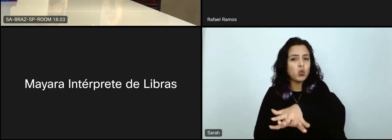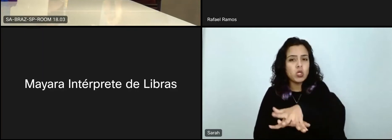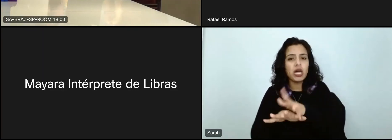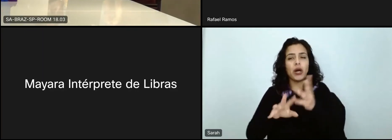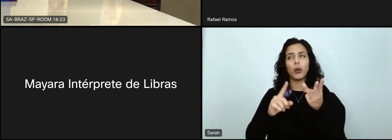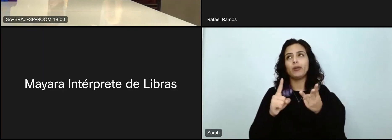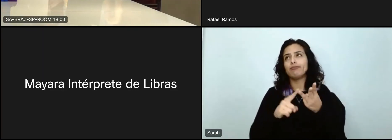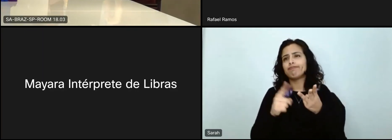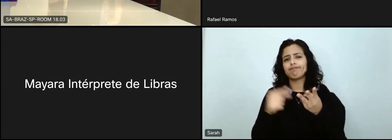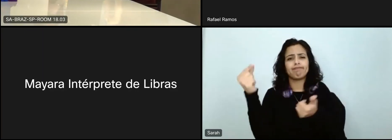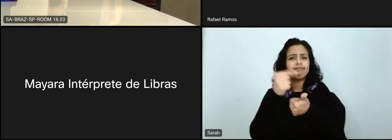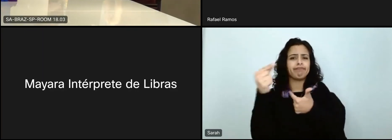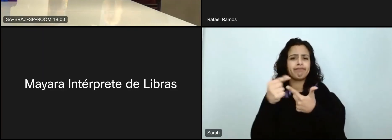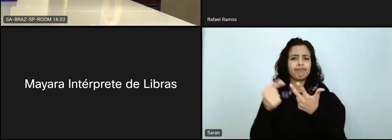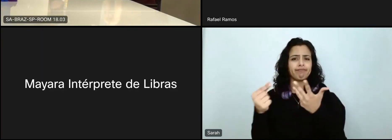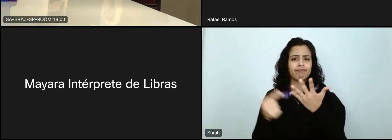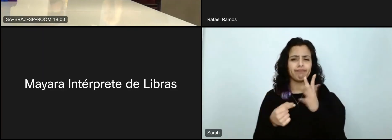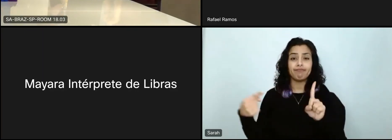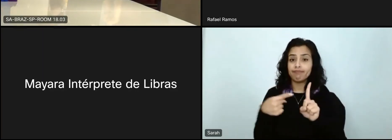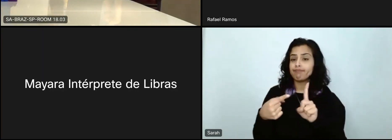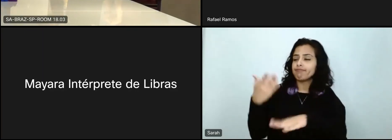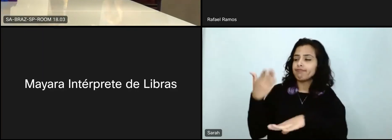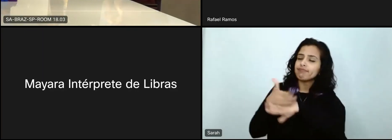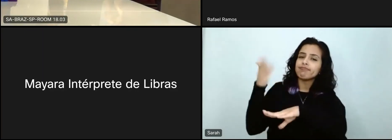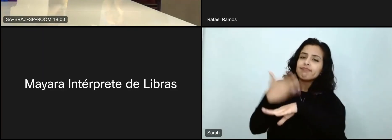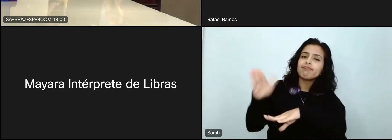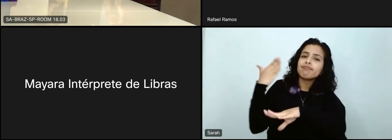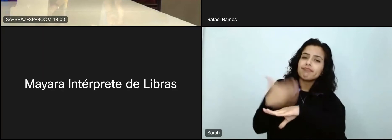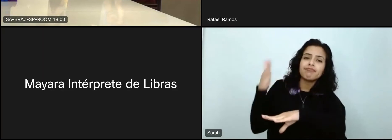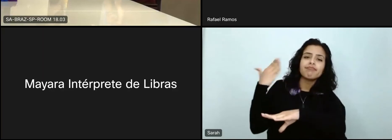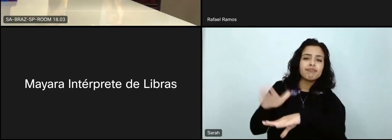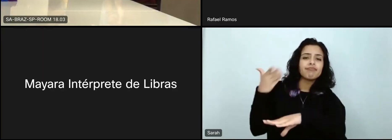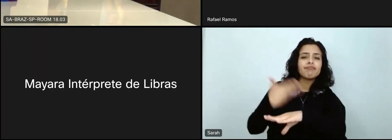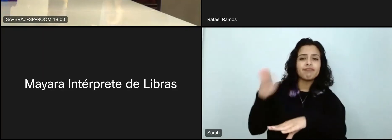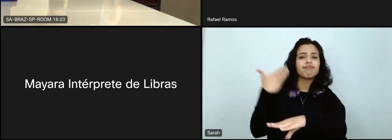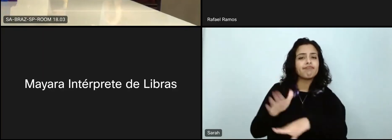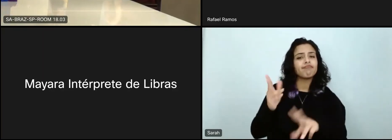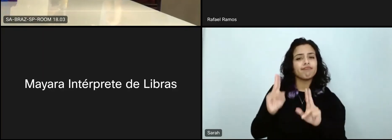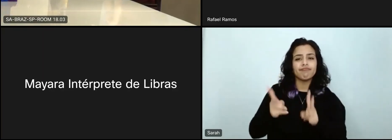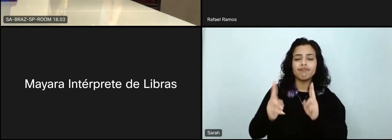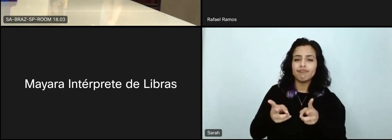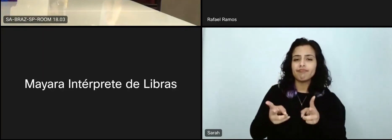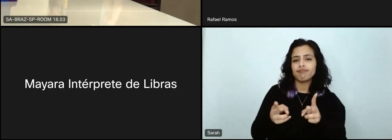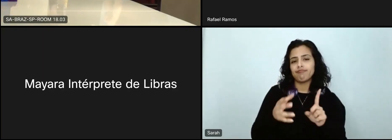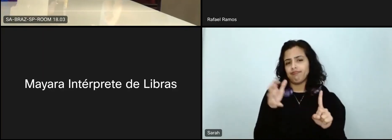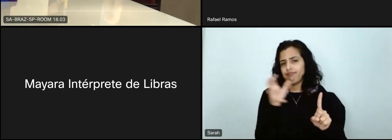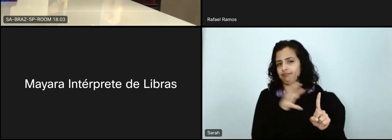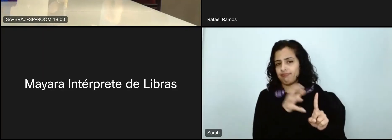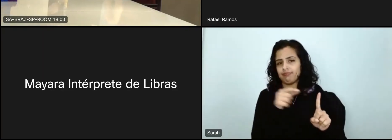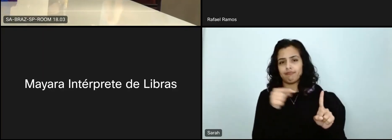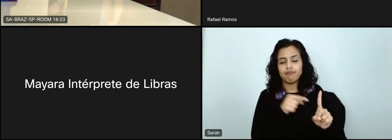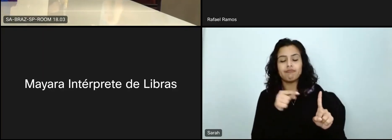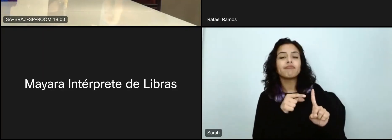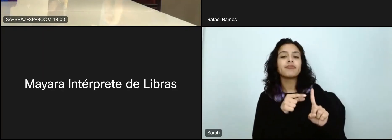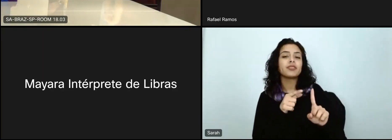acho que só assim, né? Treinando a gestão. Ou aqueles influentes que estão ali, às vezes, infiltrados, que não